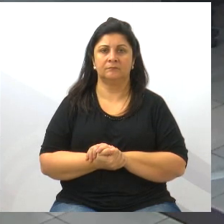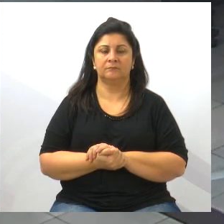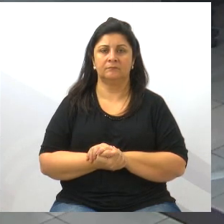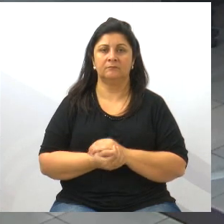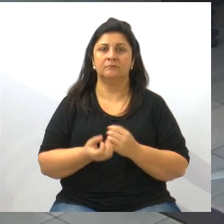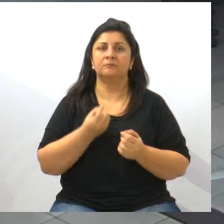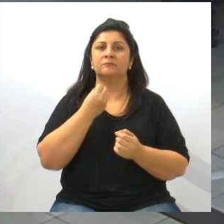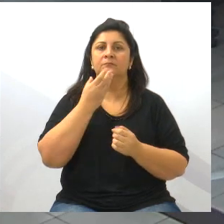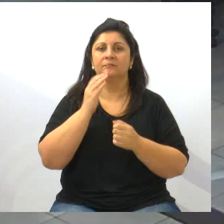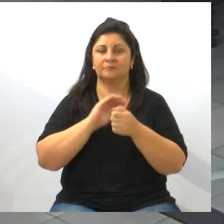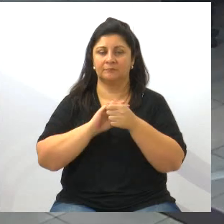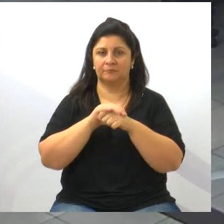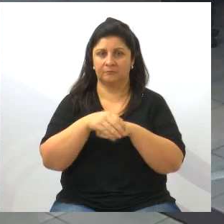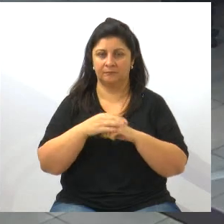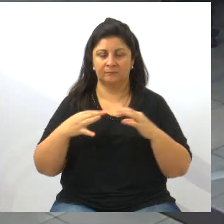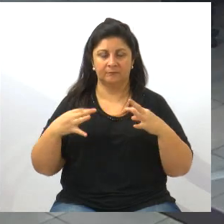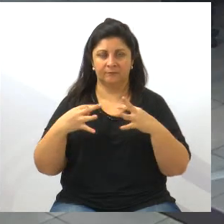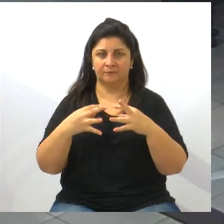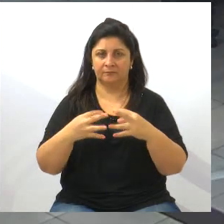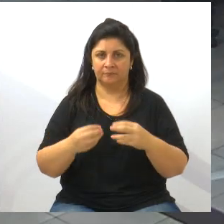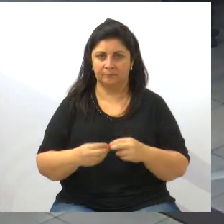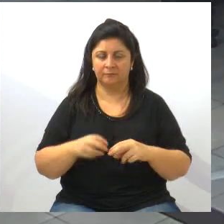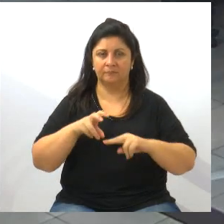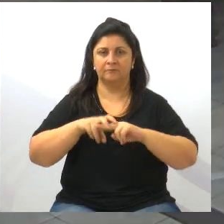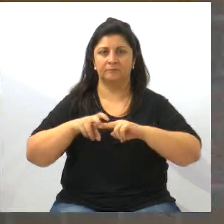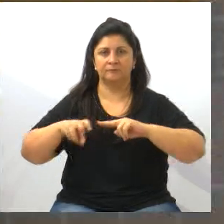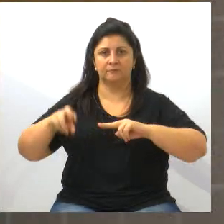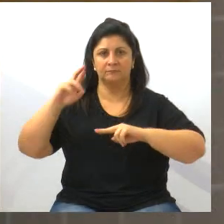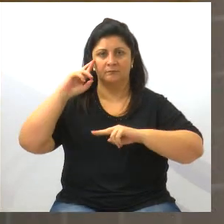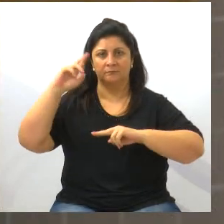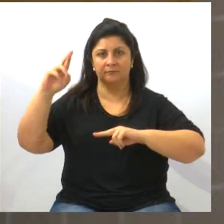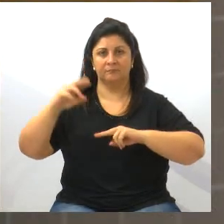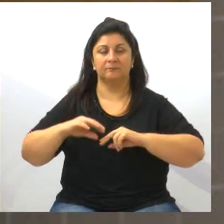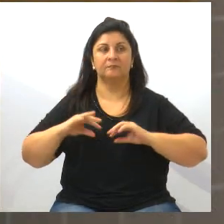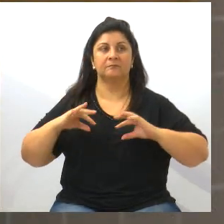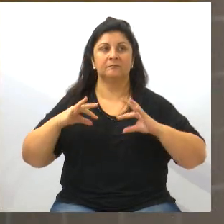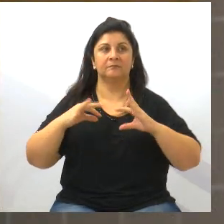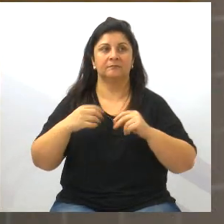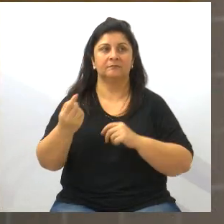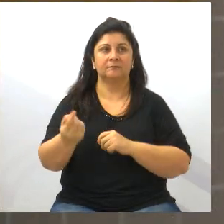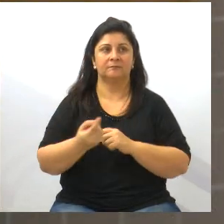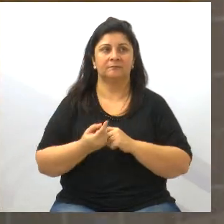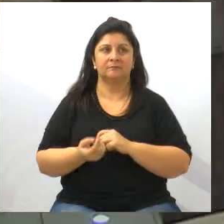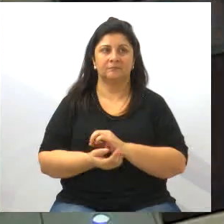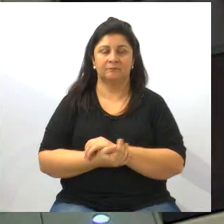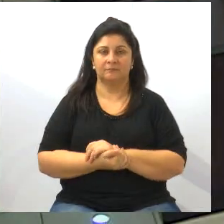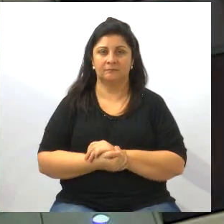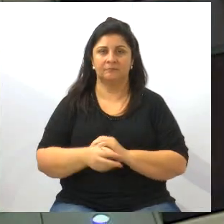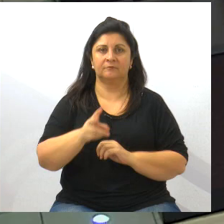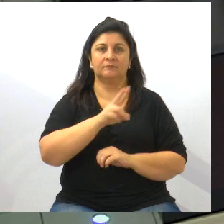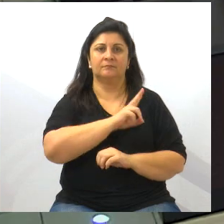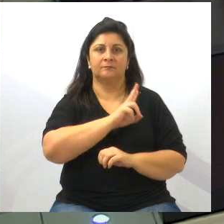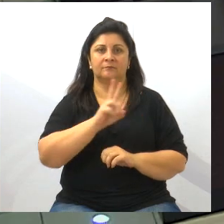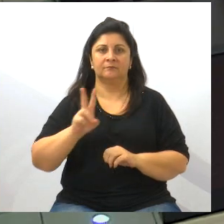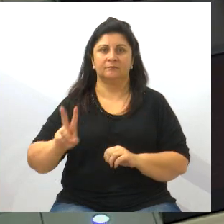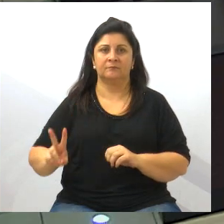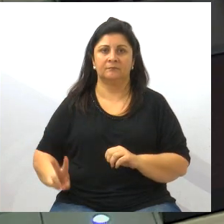Boa noite a todos, boa noite à mesa, a todos os presentes, os